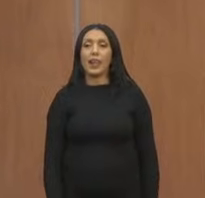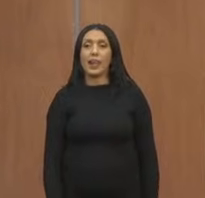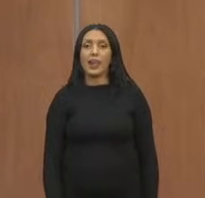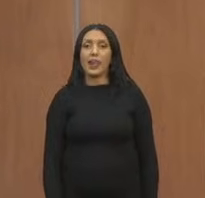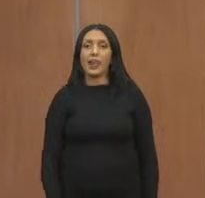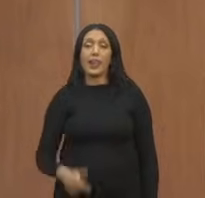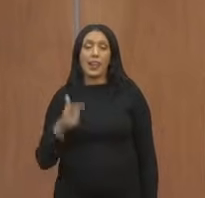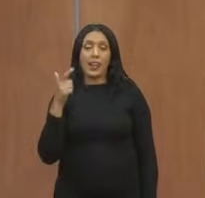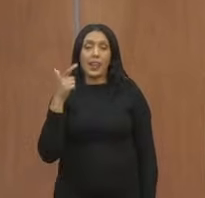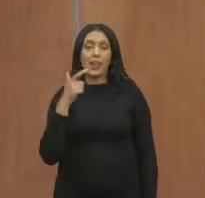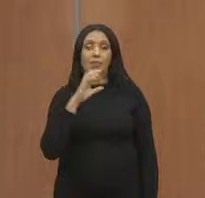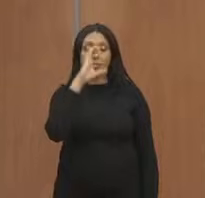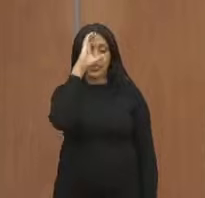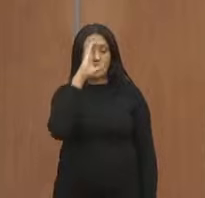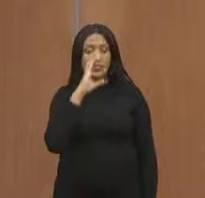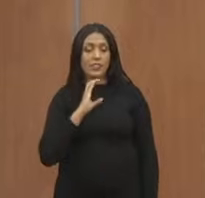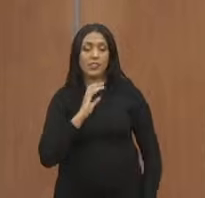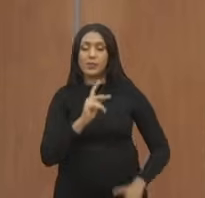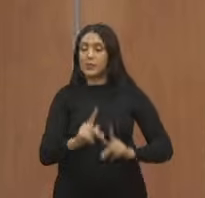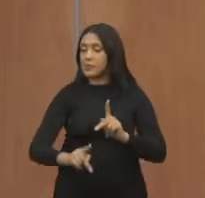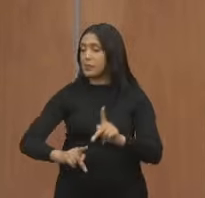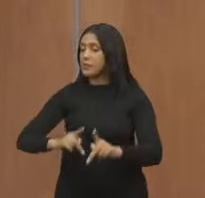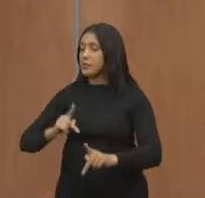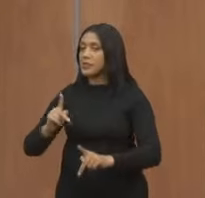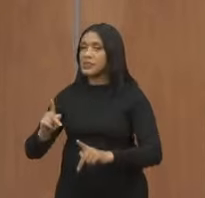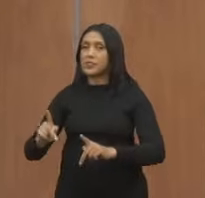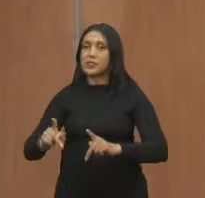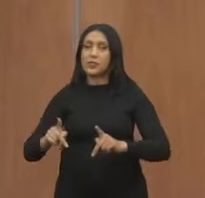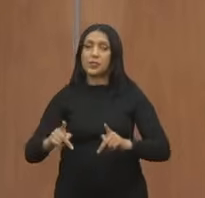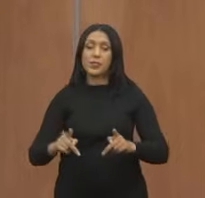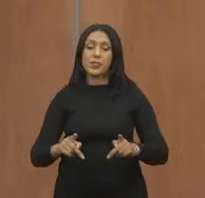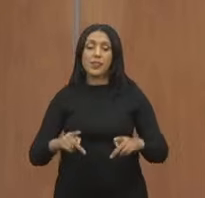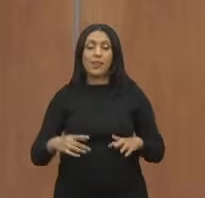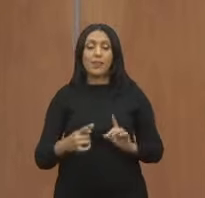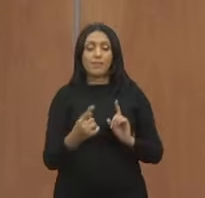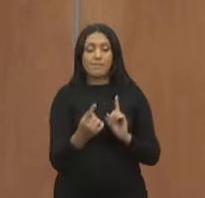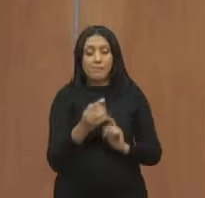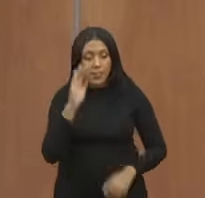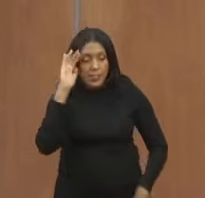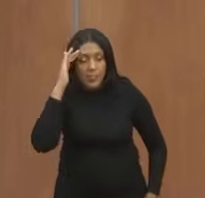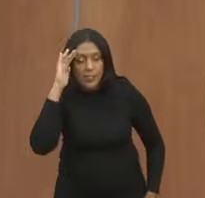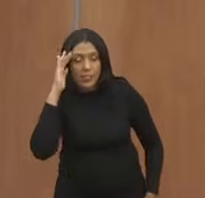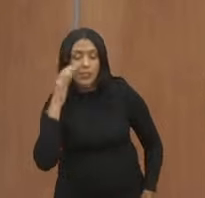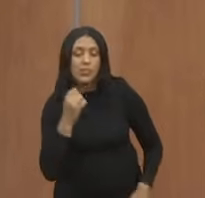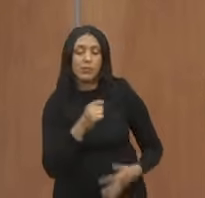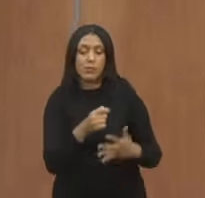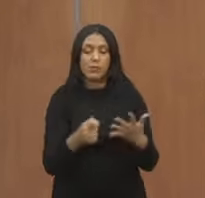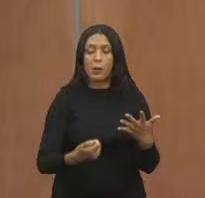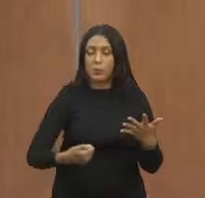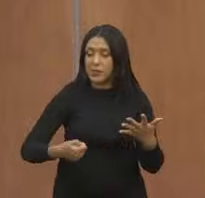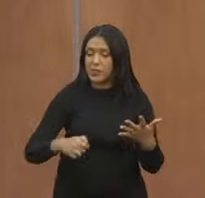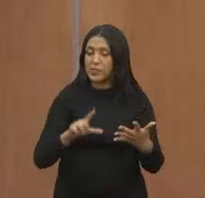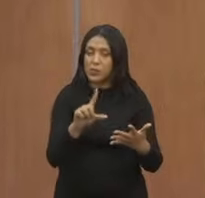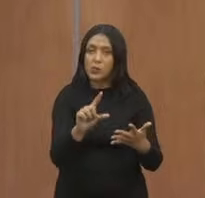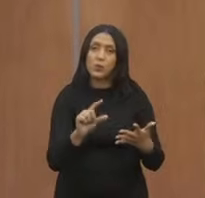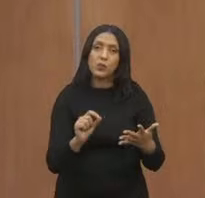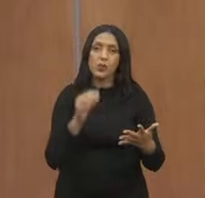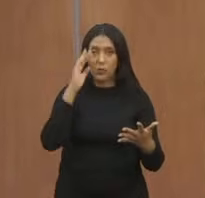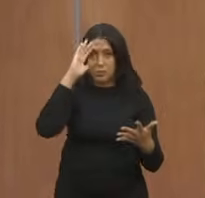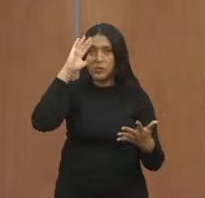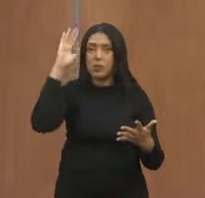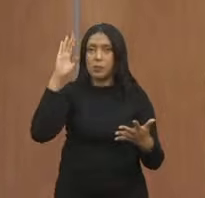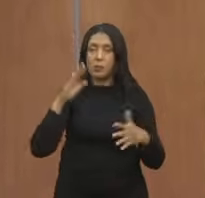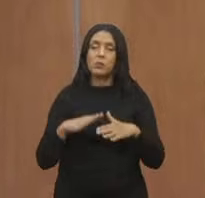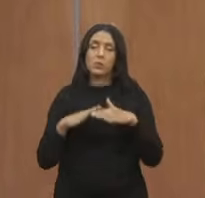da população de Jacareí e preparar a cidade para os desafios do próximo ciclo de desenvolvimento. Por fim, ressaltamos que